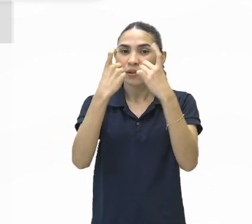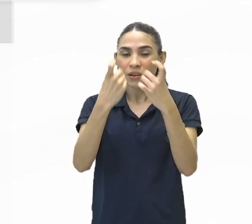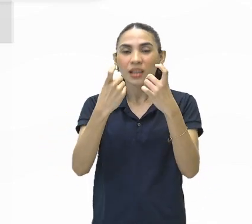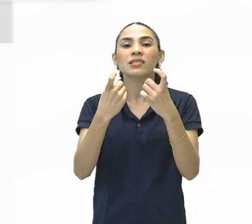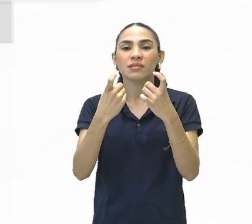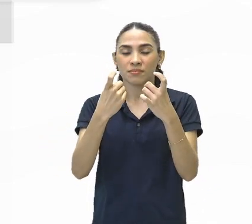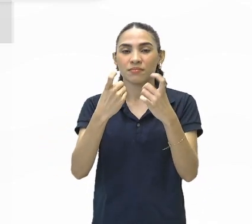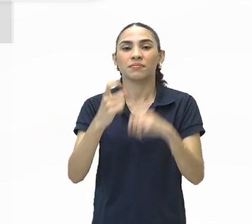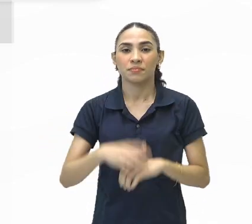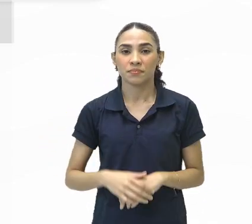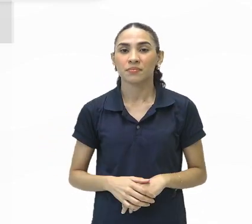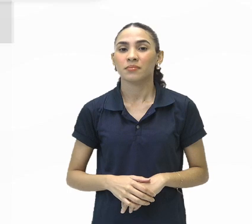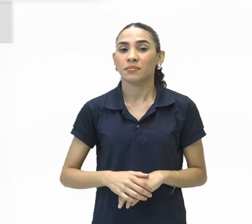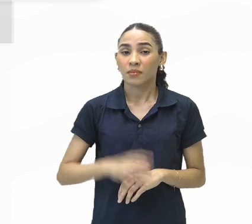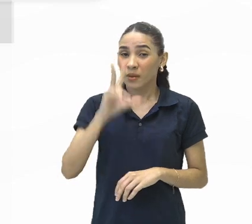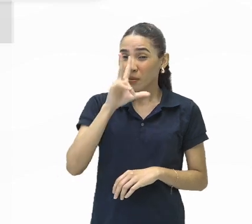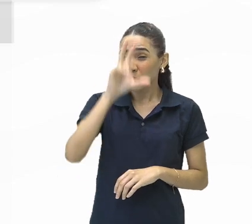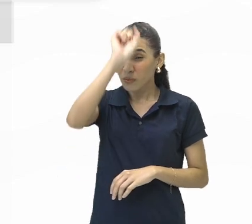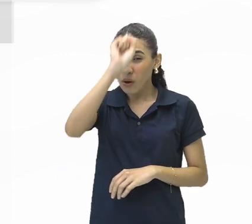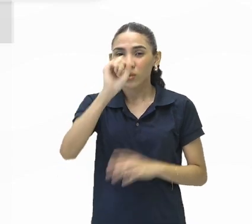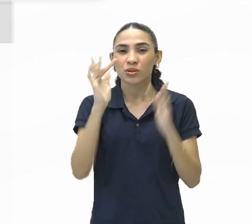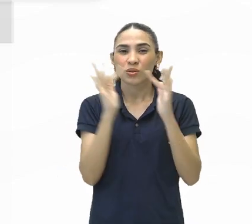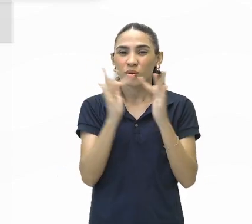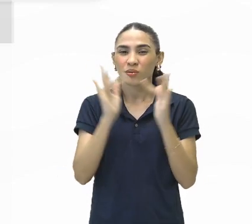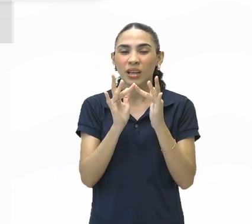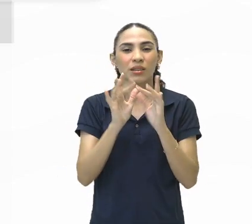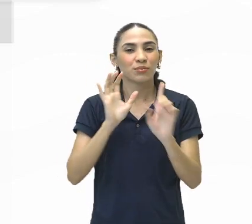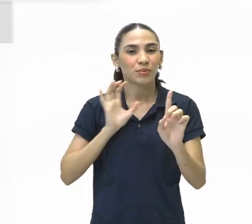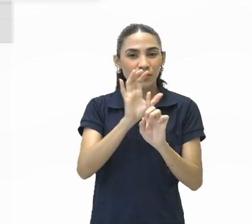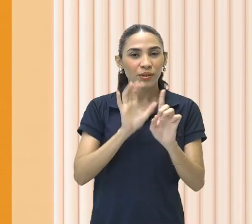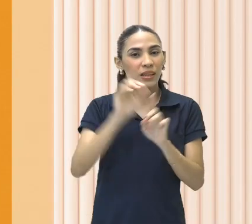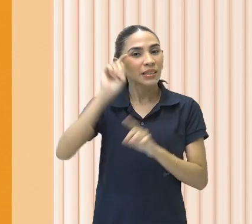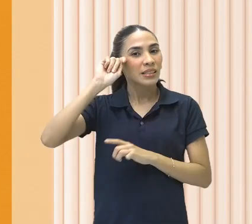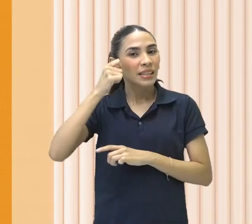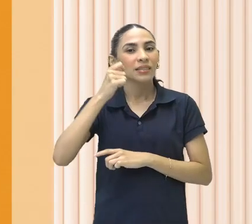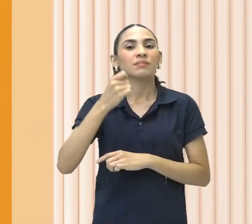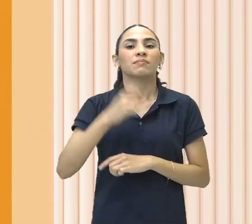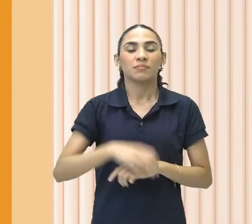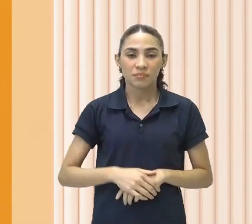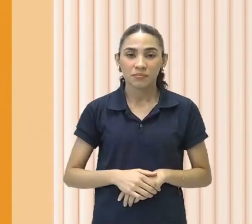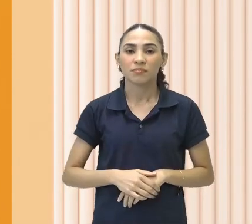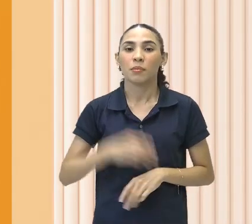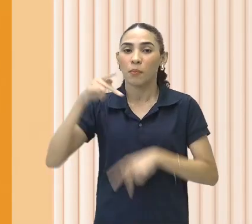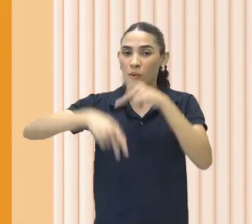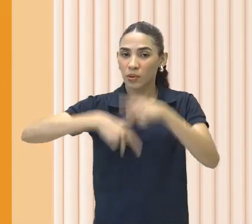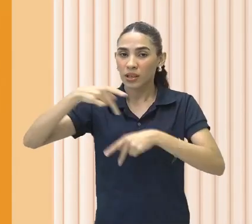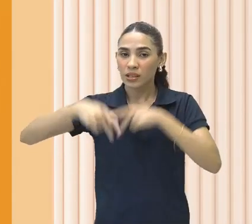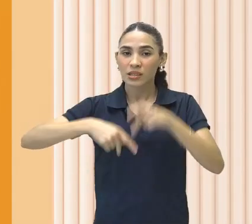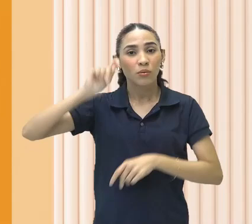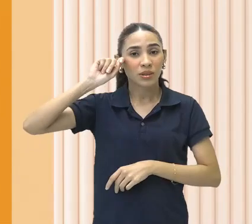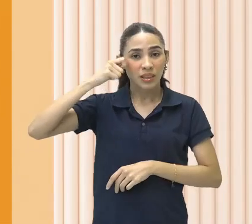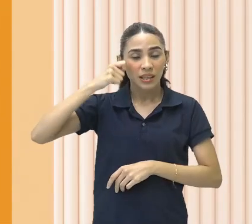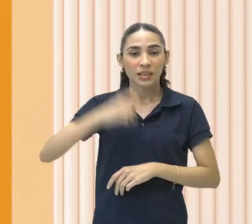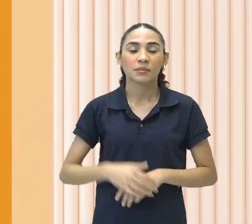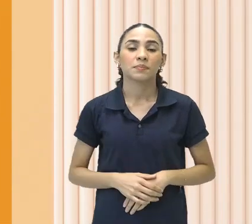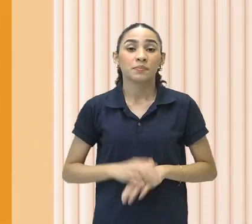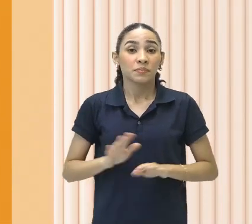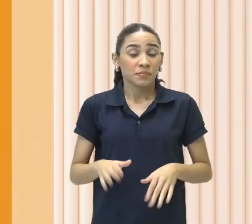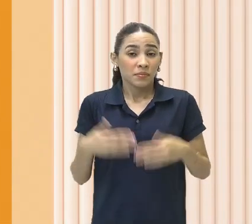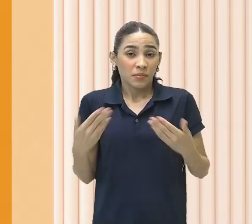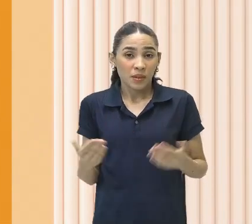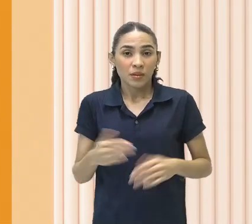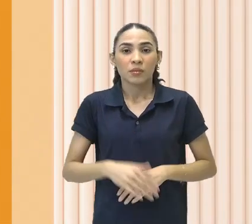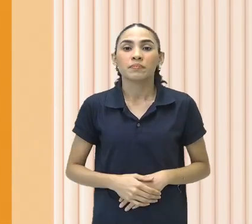ali sendo inserida para esses negros ex-escravizados, para a população afrodescendente. Então, eles